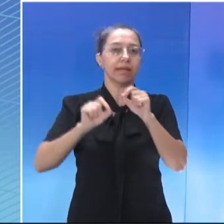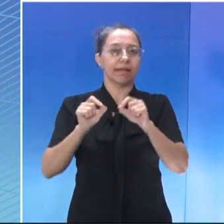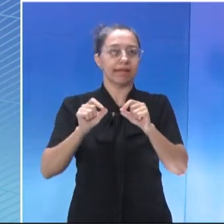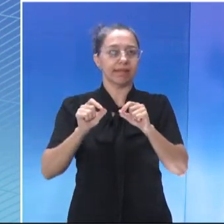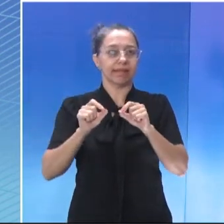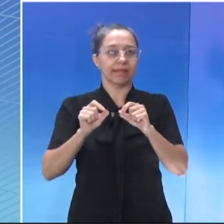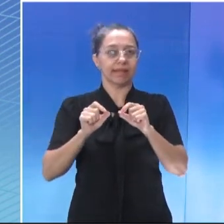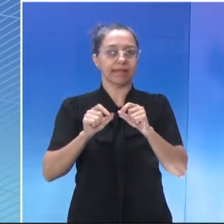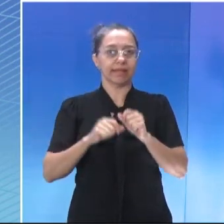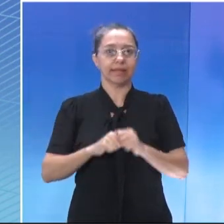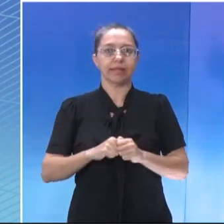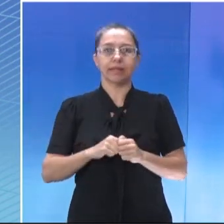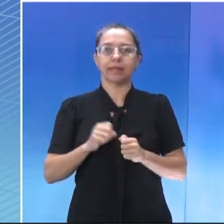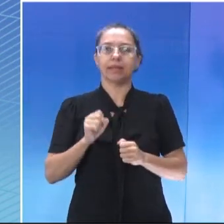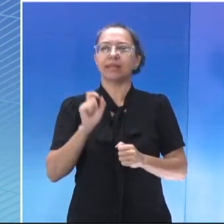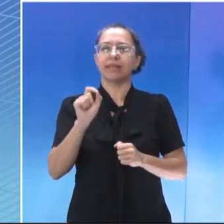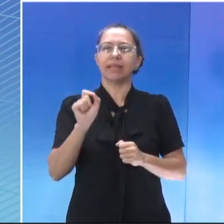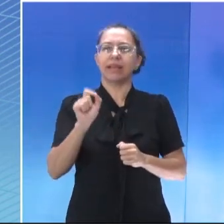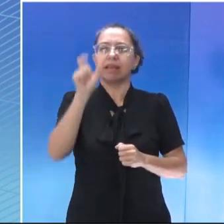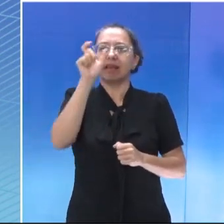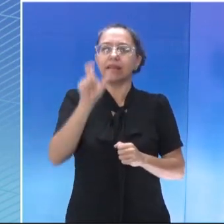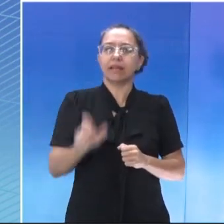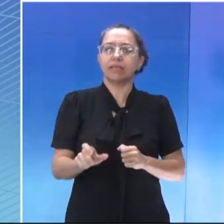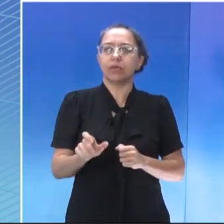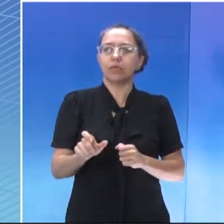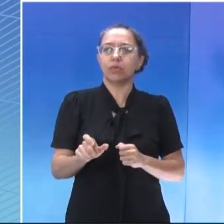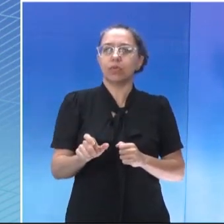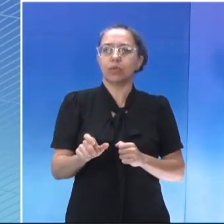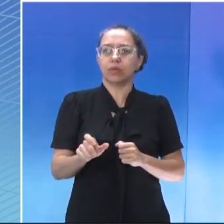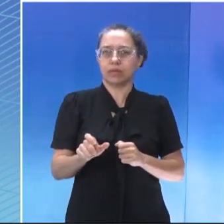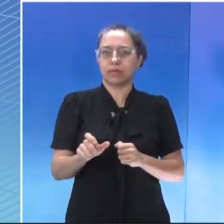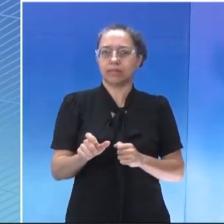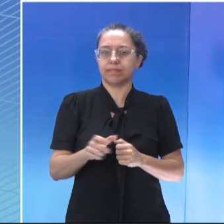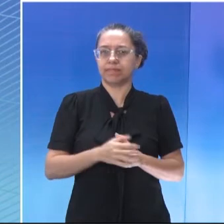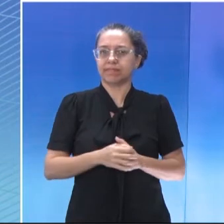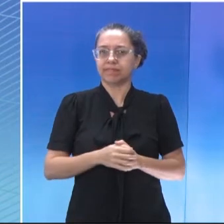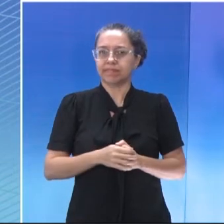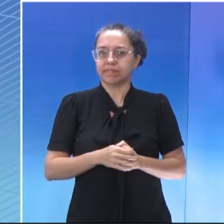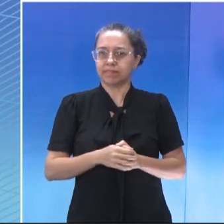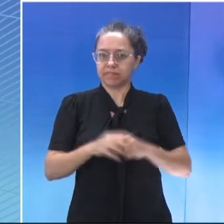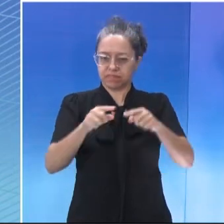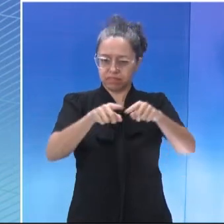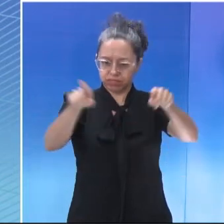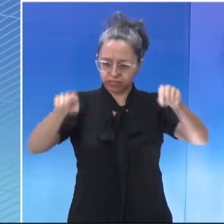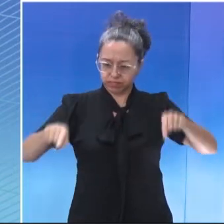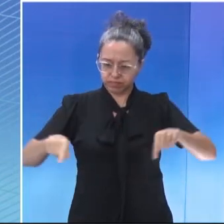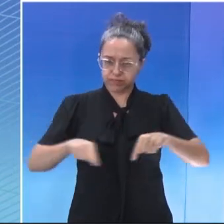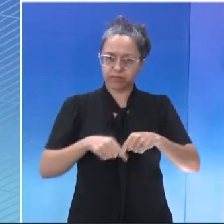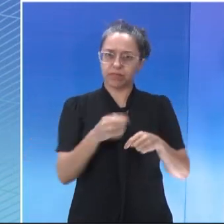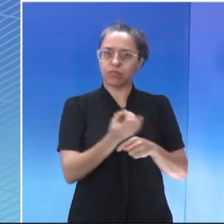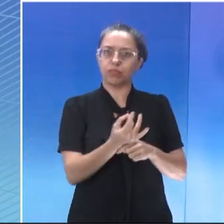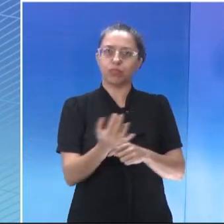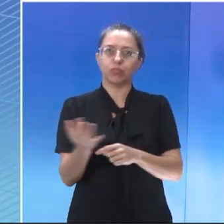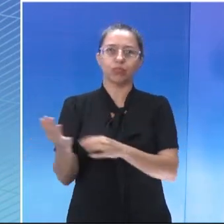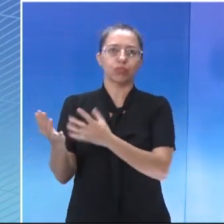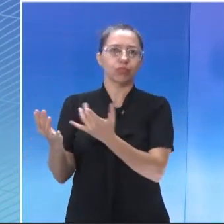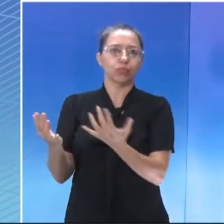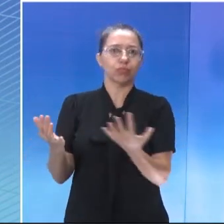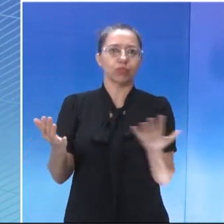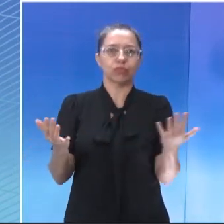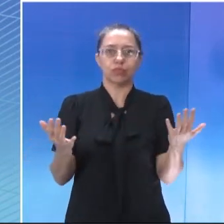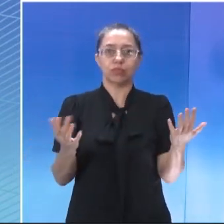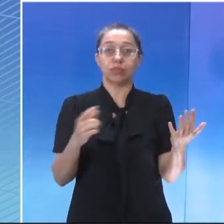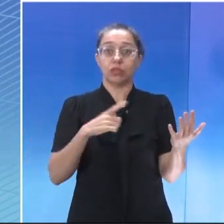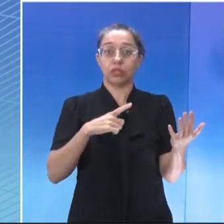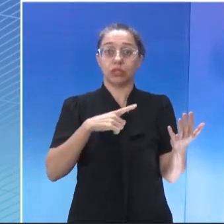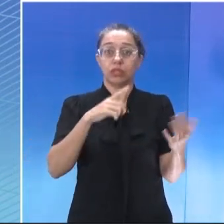nossos ameríndios, aborígenes brasileiros que têm casas com pátios e jardins? Então, nós estamos falando de 8.000 anos